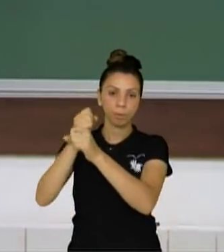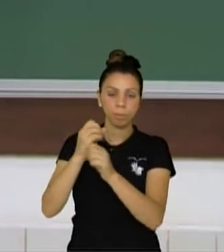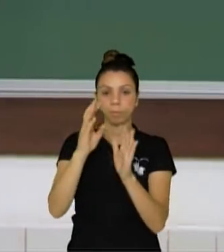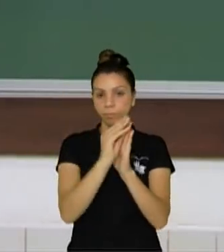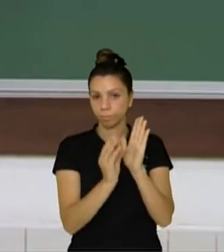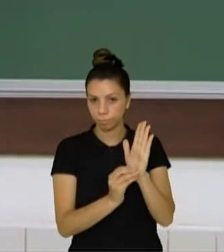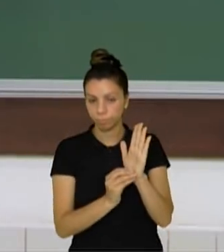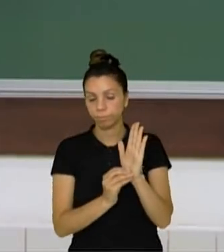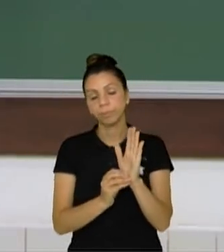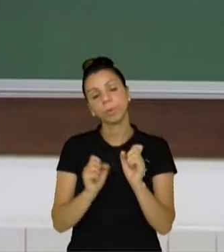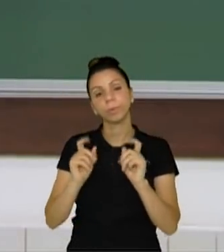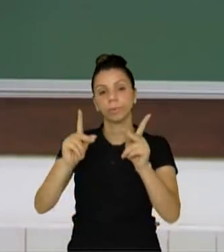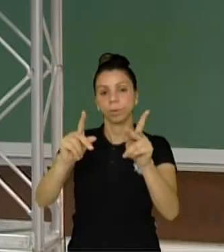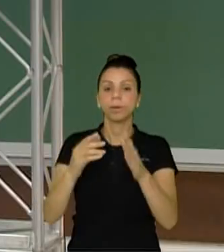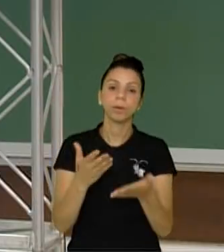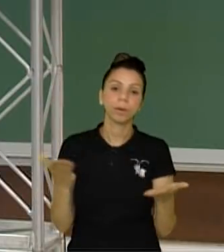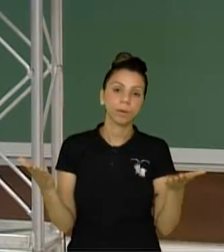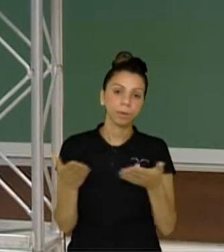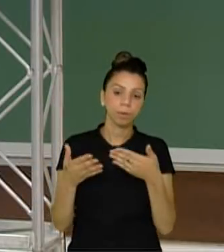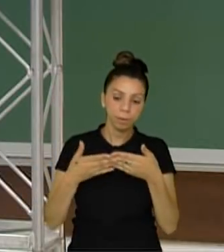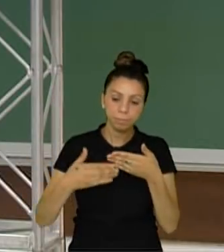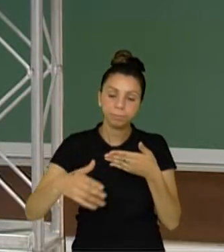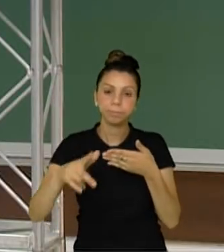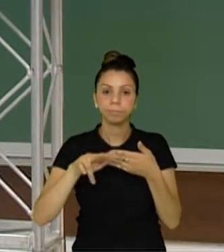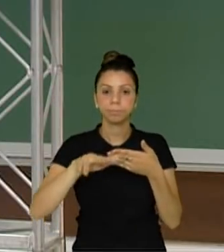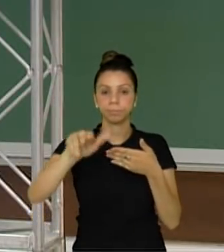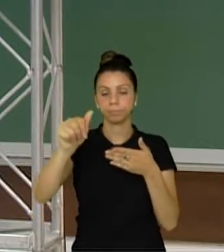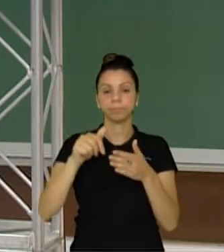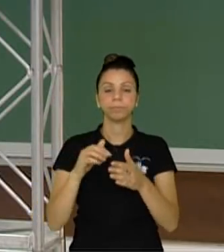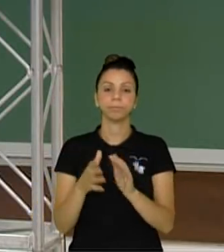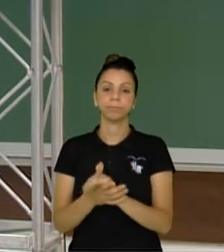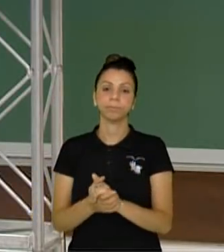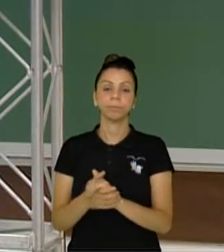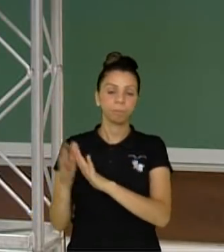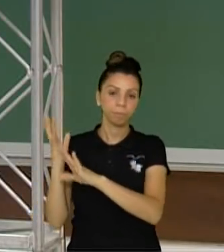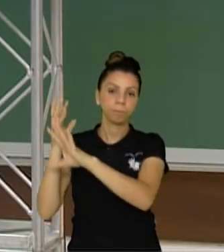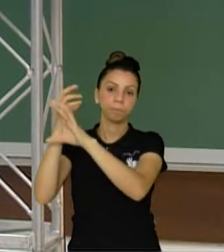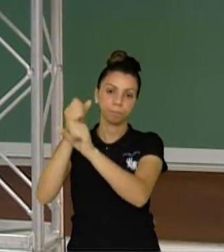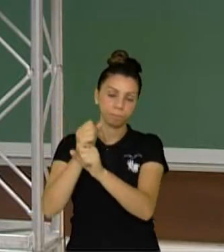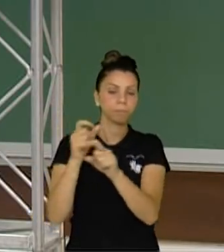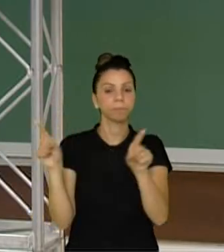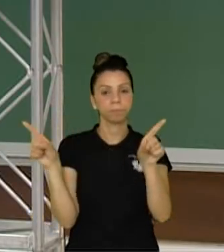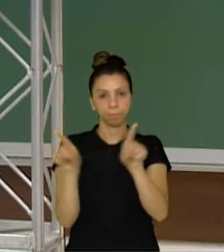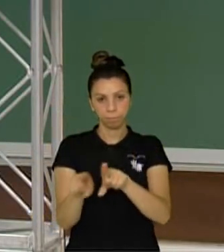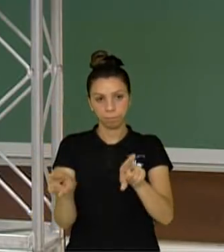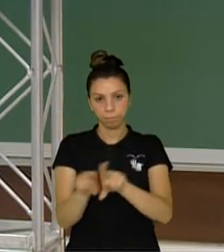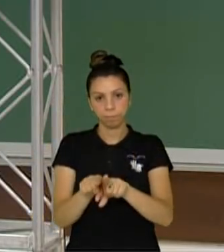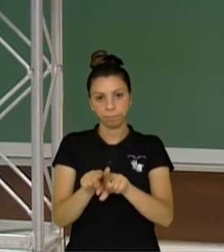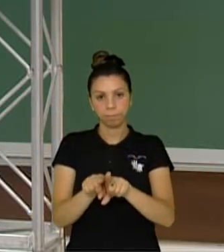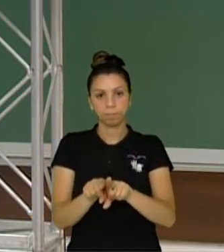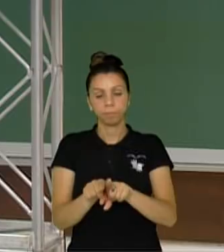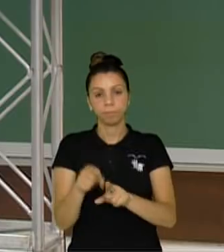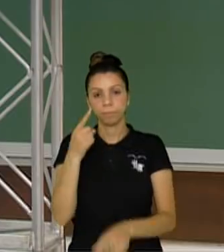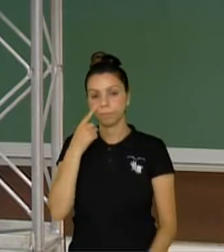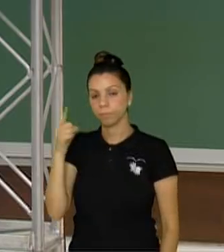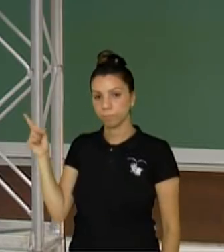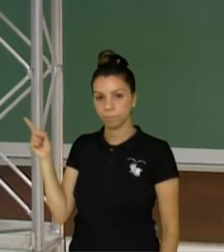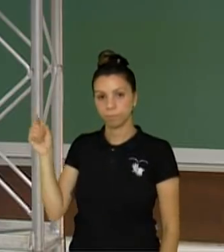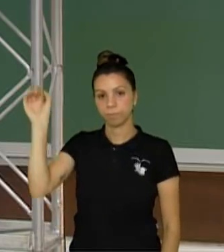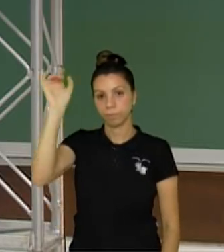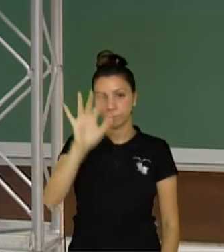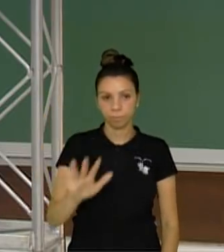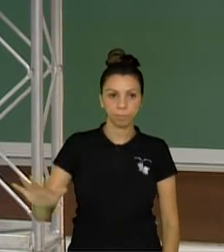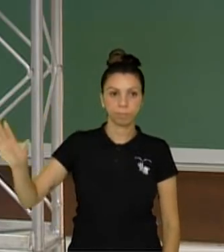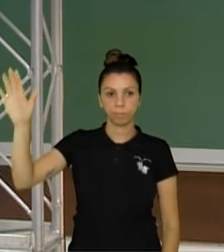bem. Vamos agora, ainda nesse processo de retomada, ver aqui uma imagem do